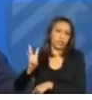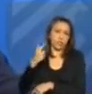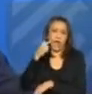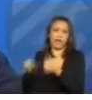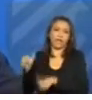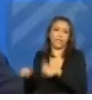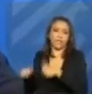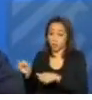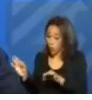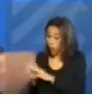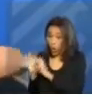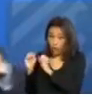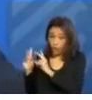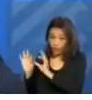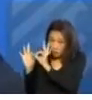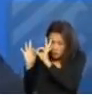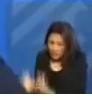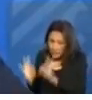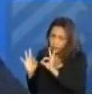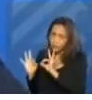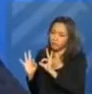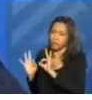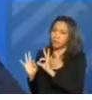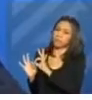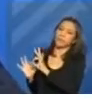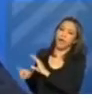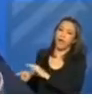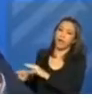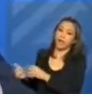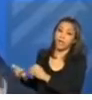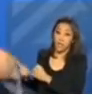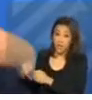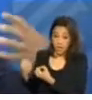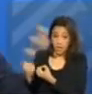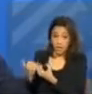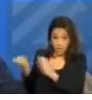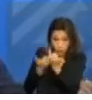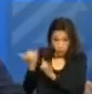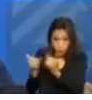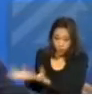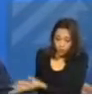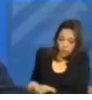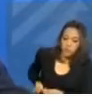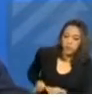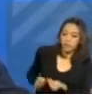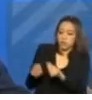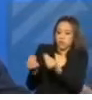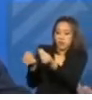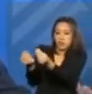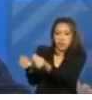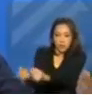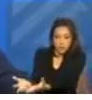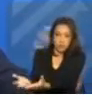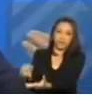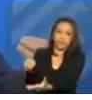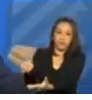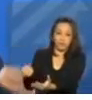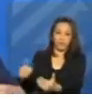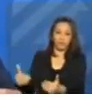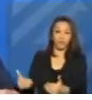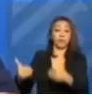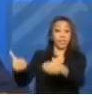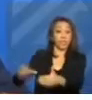para o Ministério da Cidadania, porque a Caixa Econômica Federal, ela não recebe as informações da data prévia. Ela